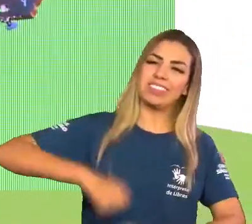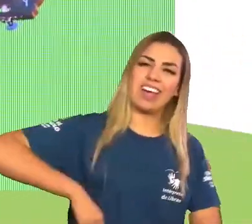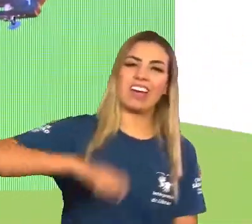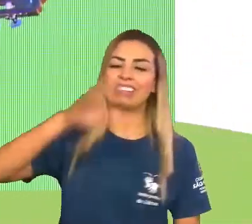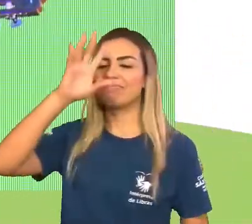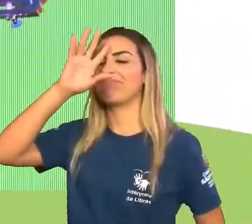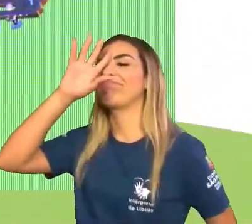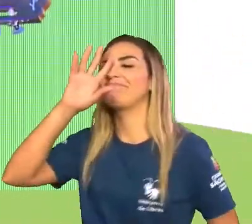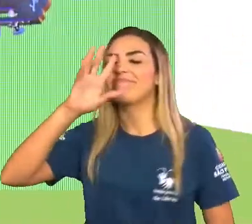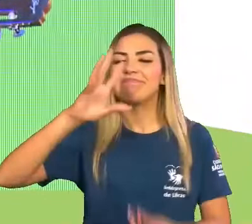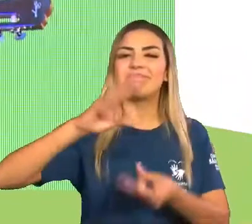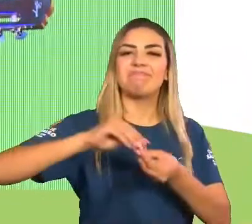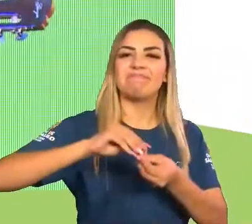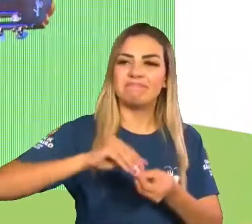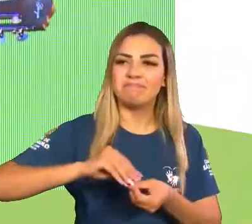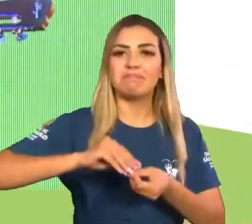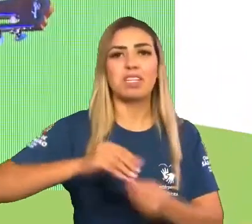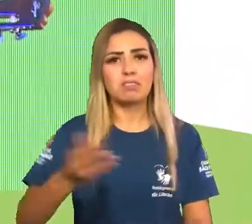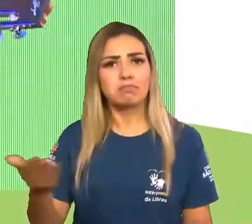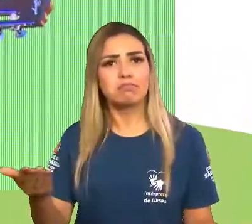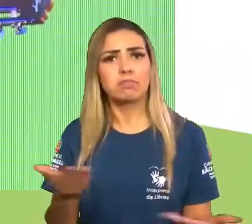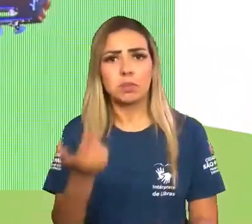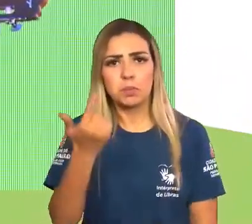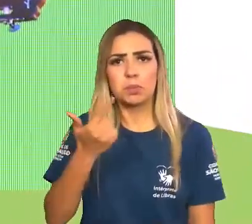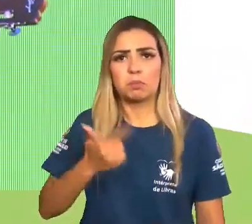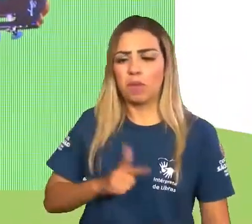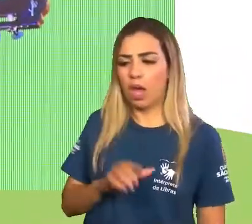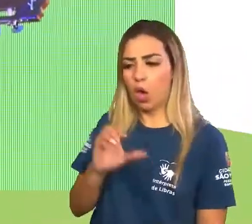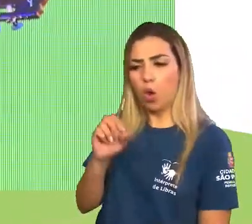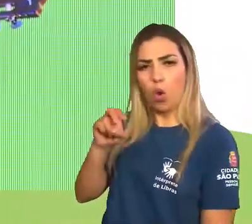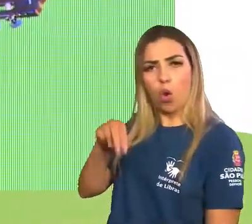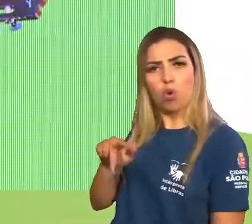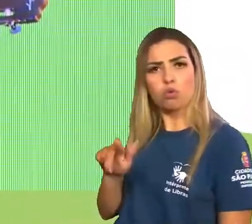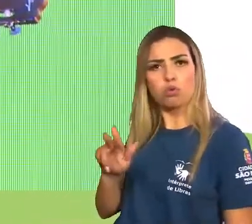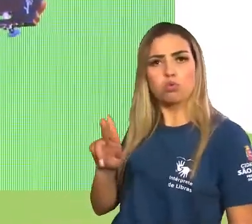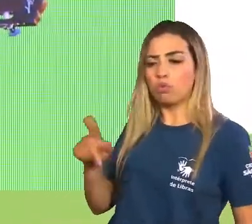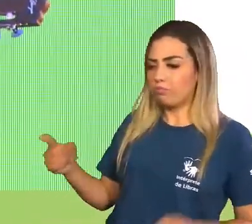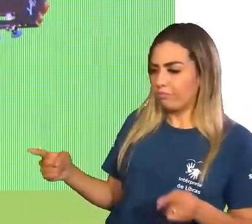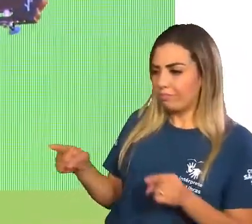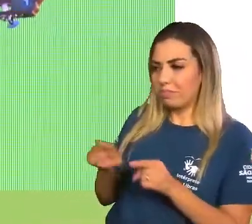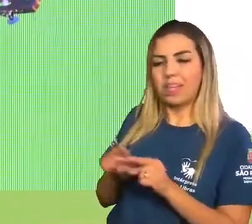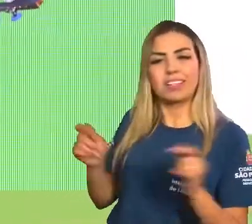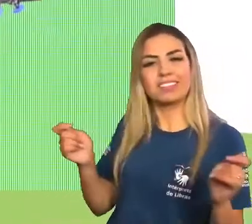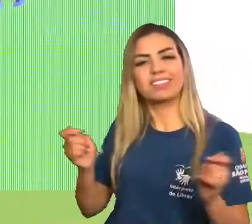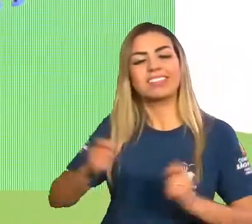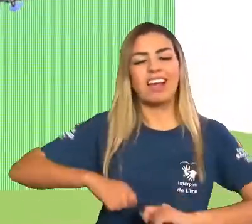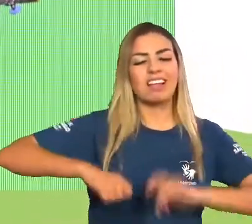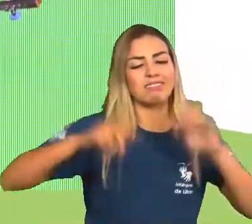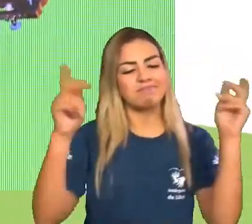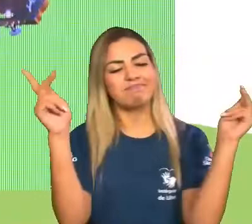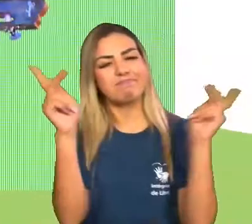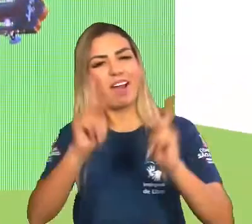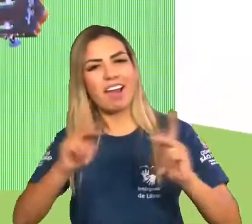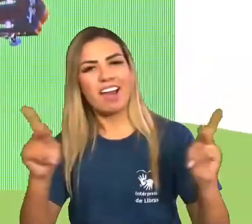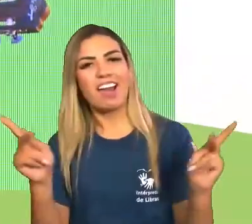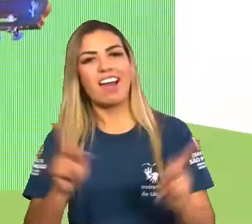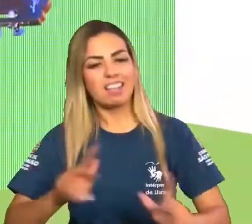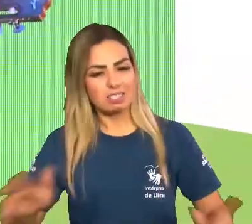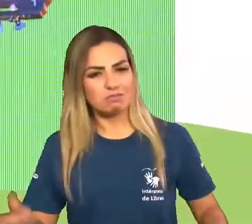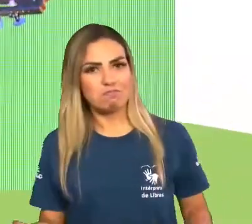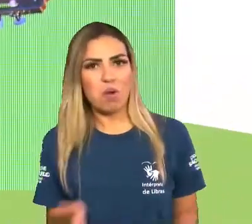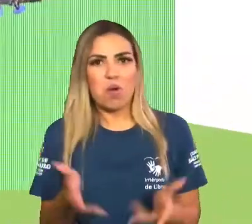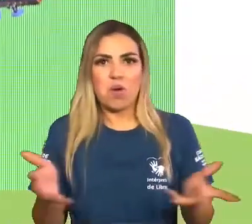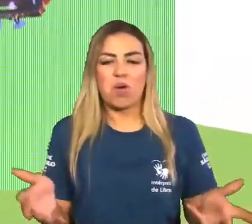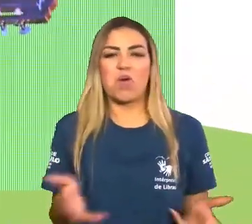Quanto mais, pra quem tem Ogum, missão e paz. Quanto mais, pra quem